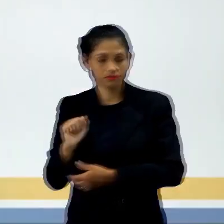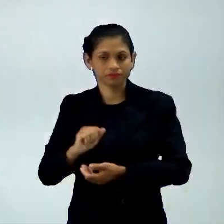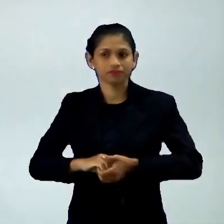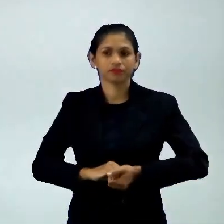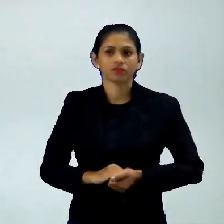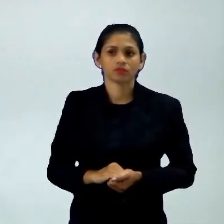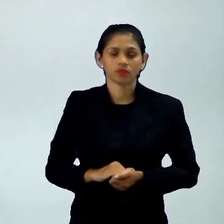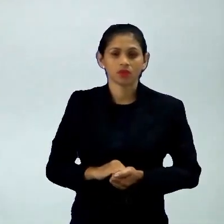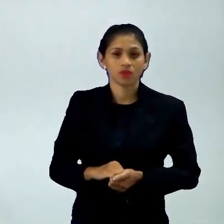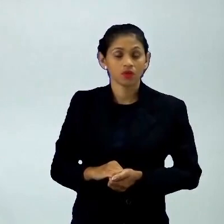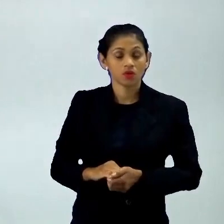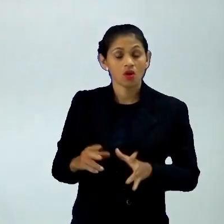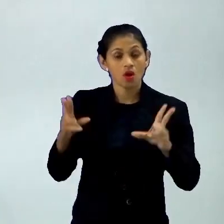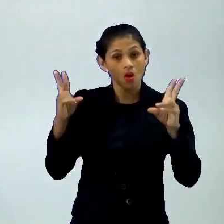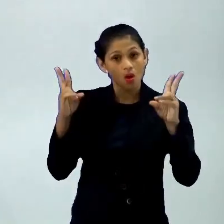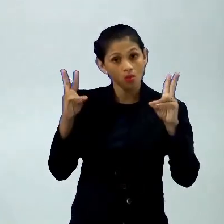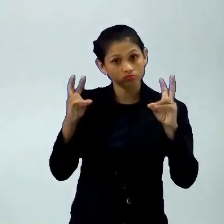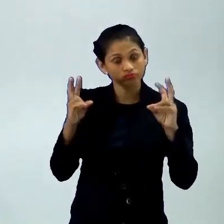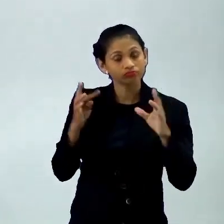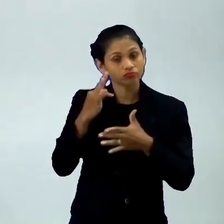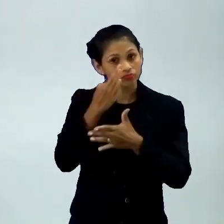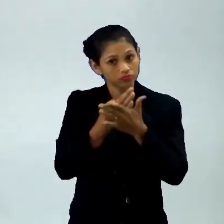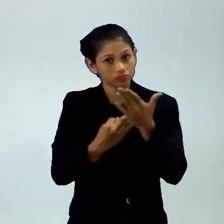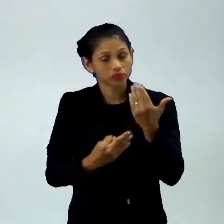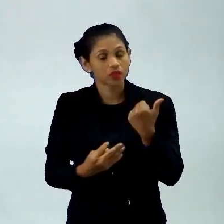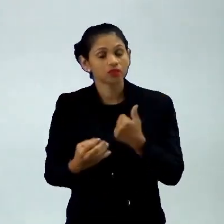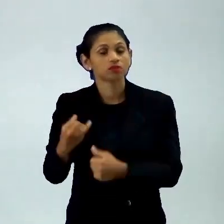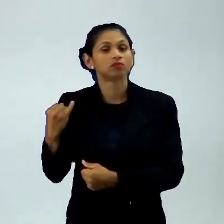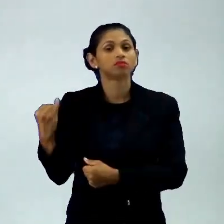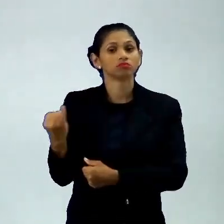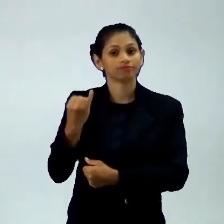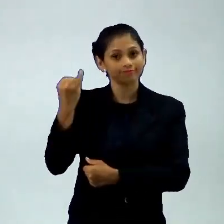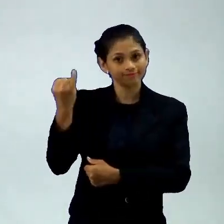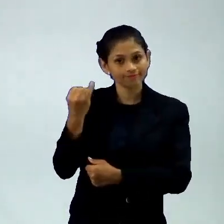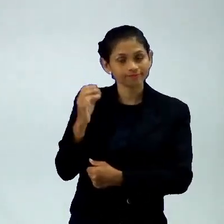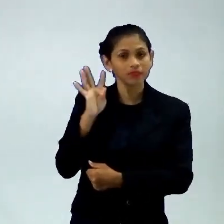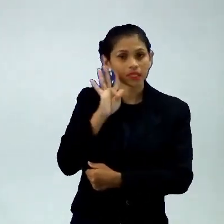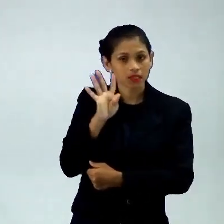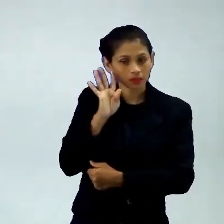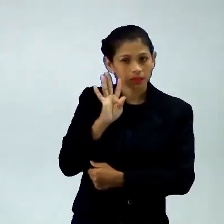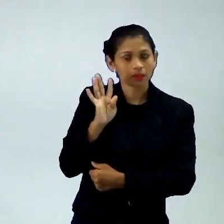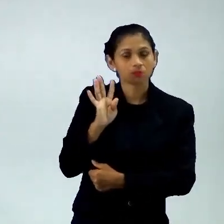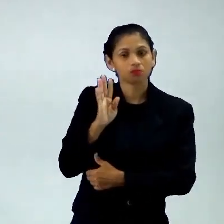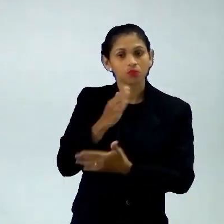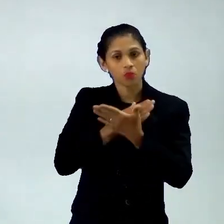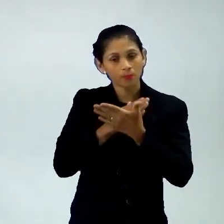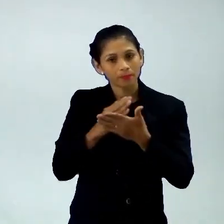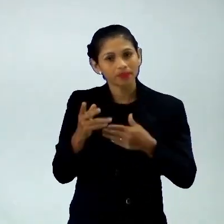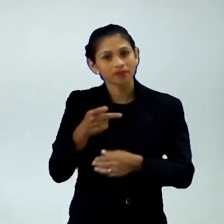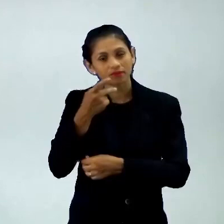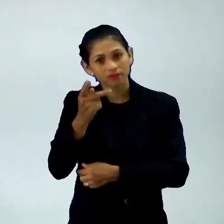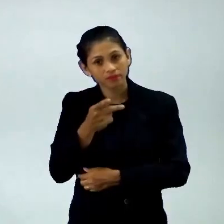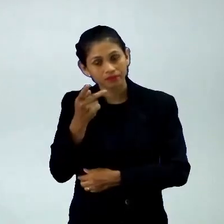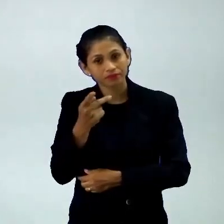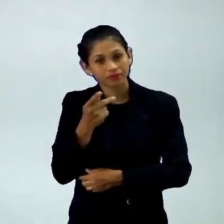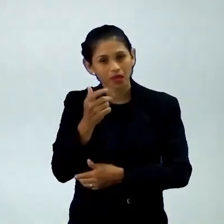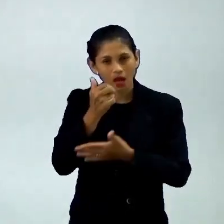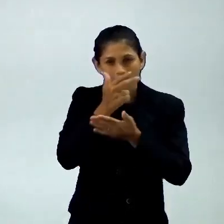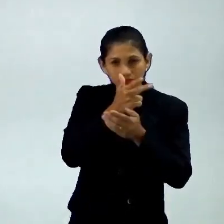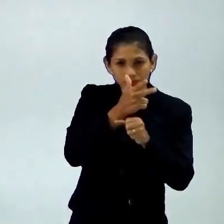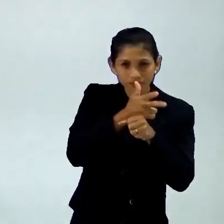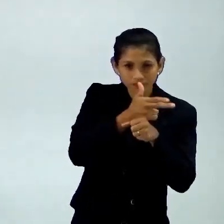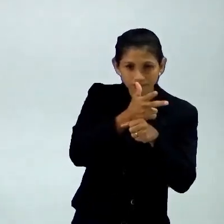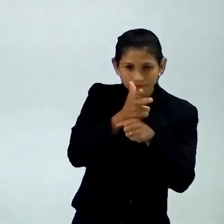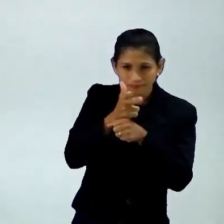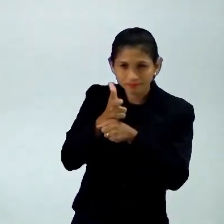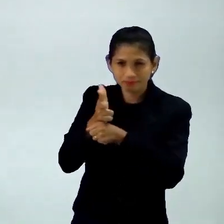esse texto bastante interessante nesse artigo de opinião do jornalista, que ele começa falando sobre as câmeras, as